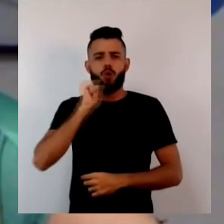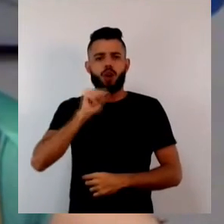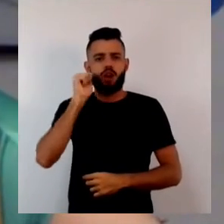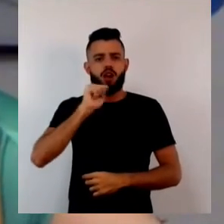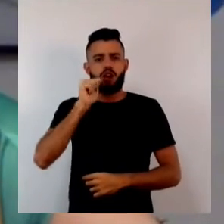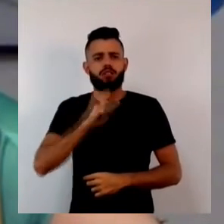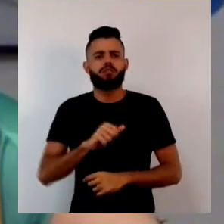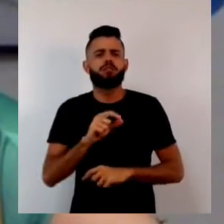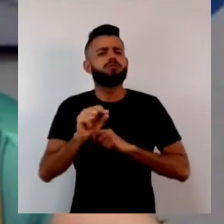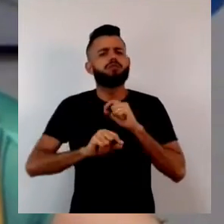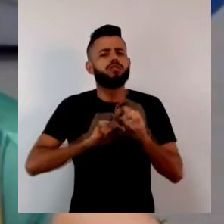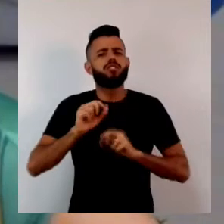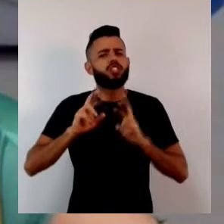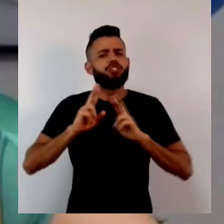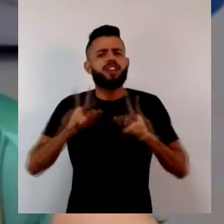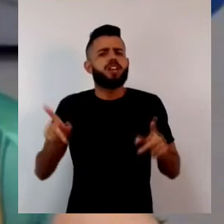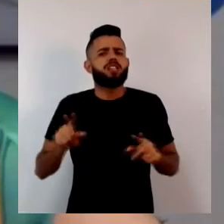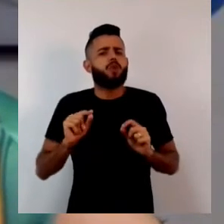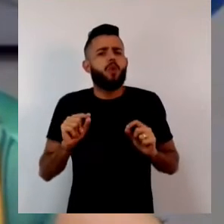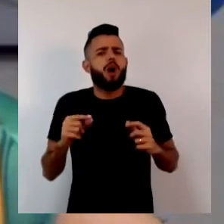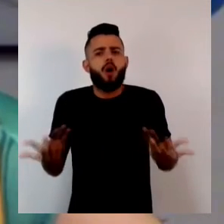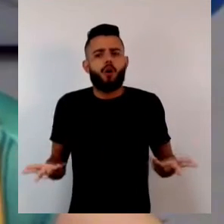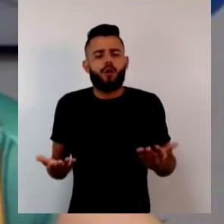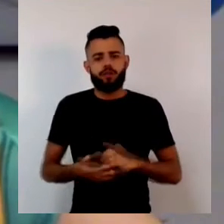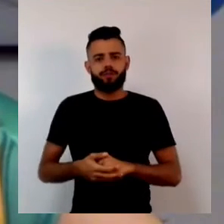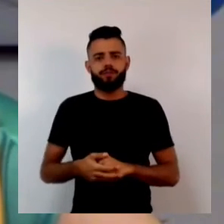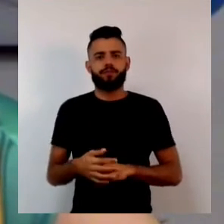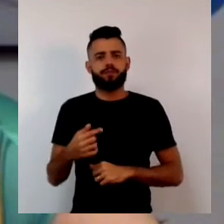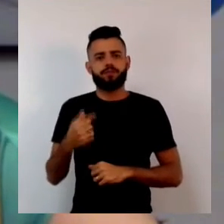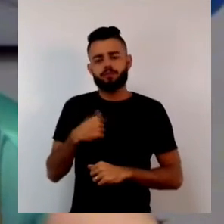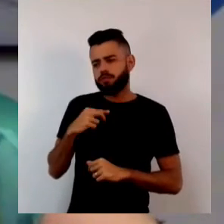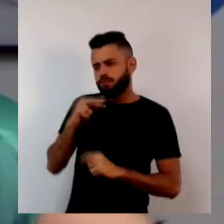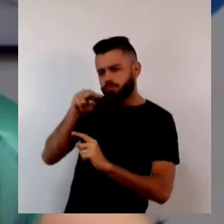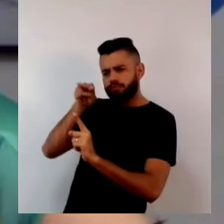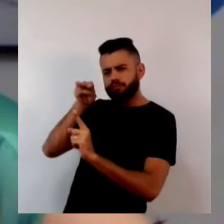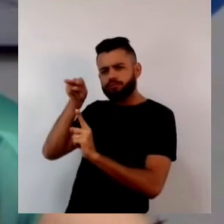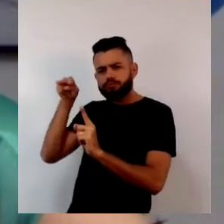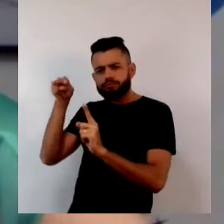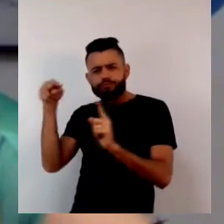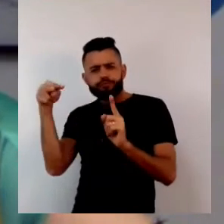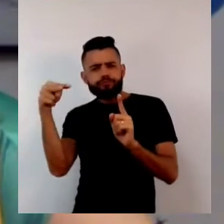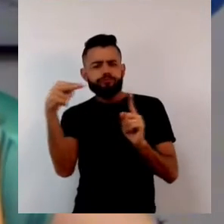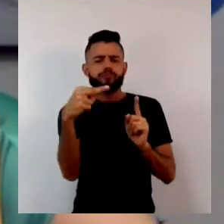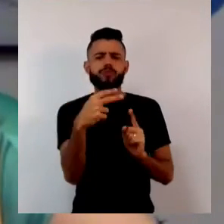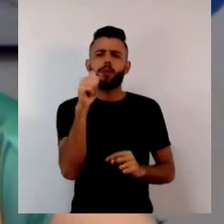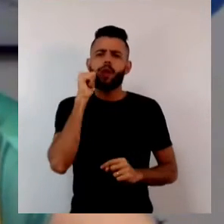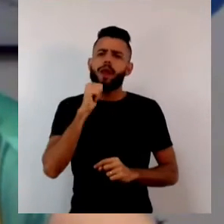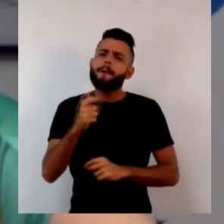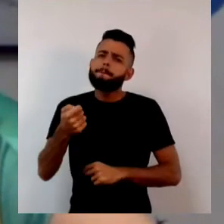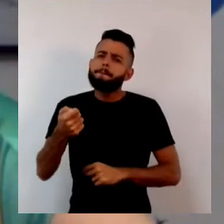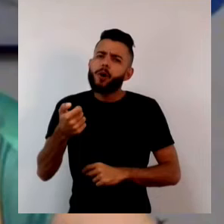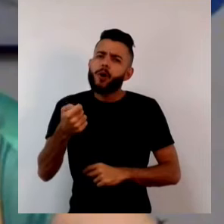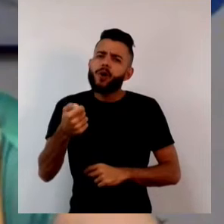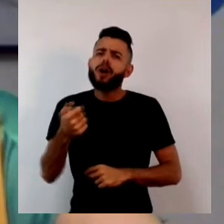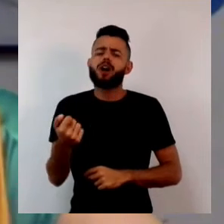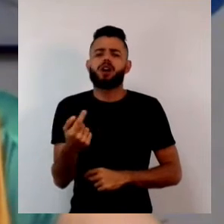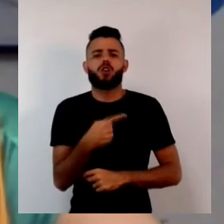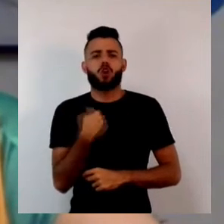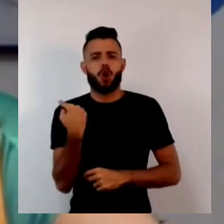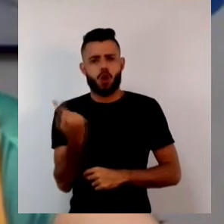procurar. Eu olhava ao meu redor e eu via poucas mulheres. Fui procurar quão poucas nós somos. Então, descobri que nessa